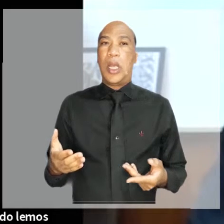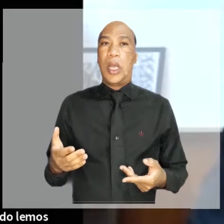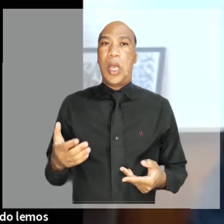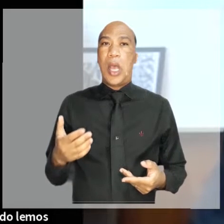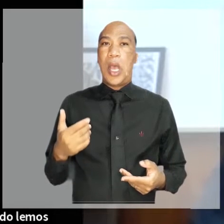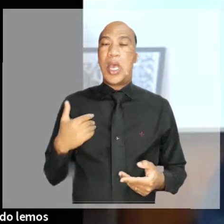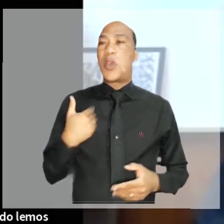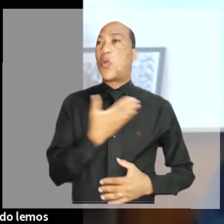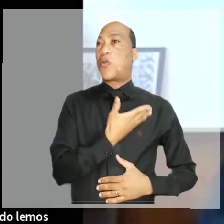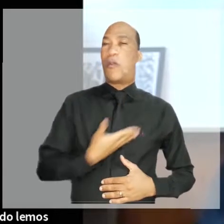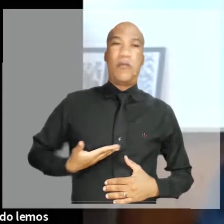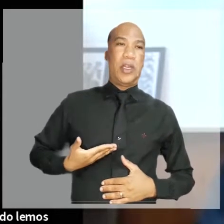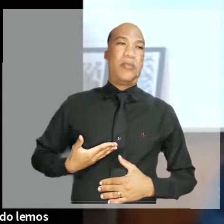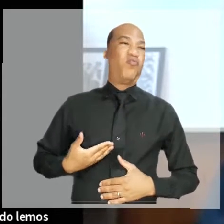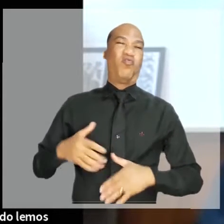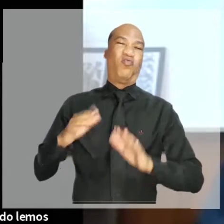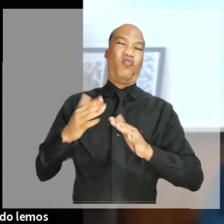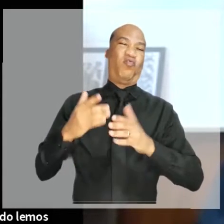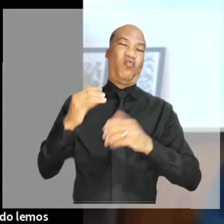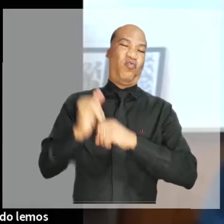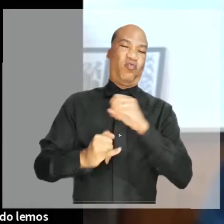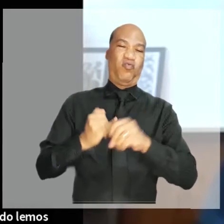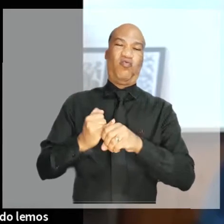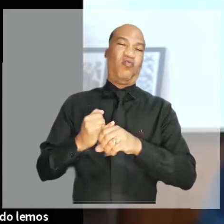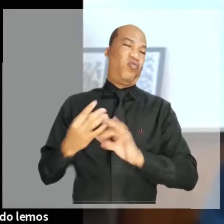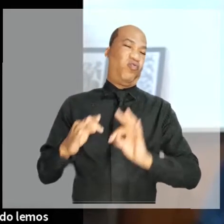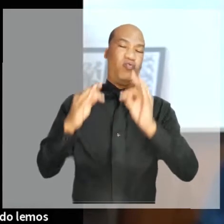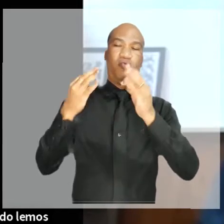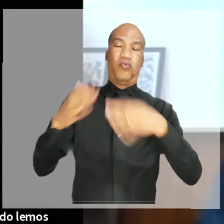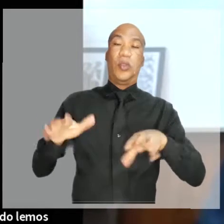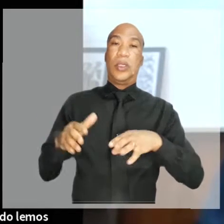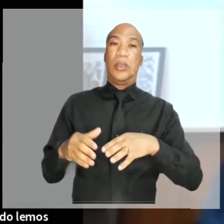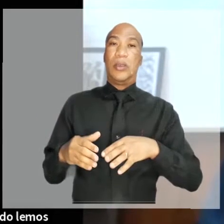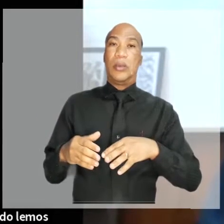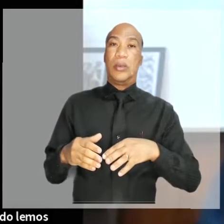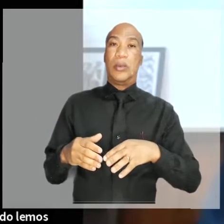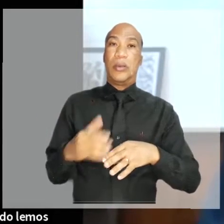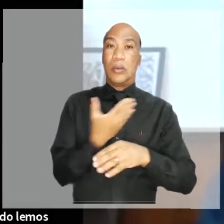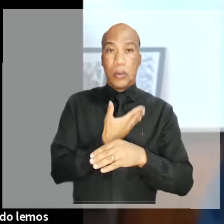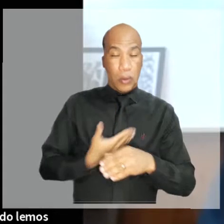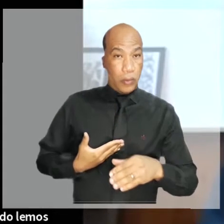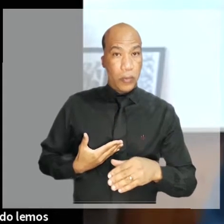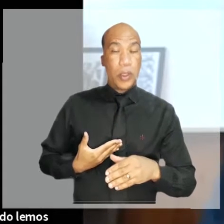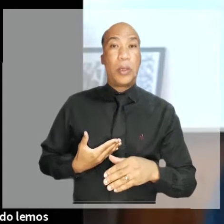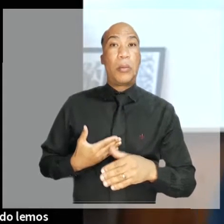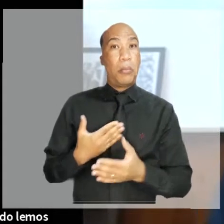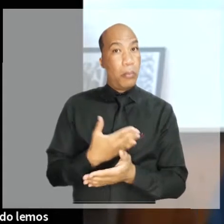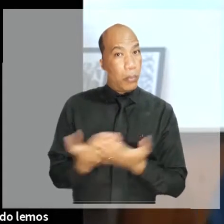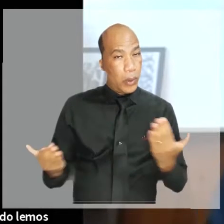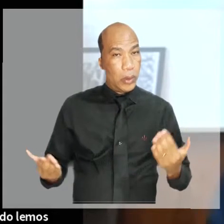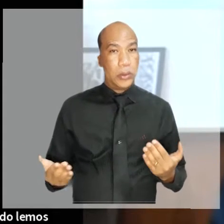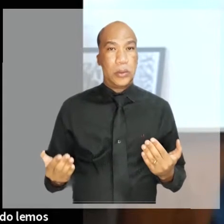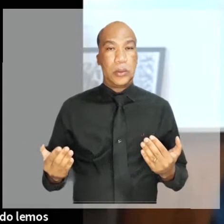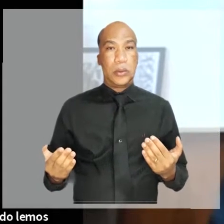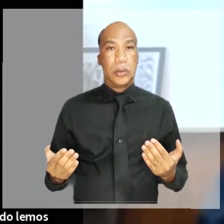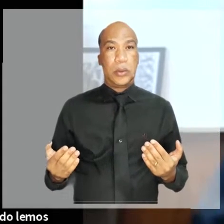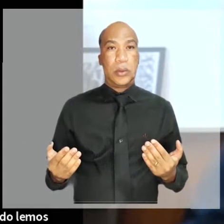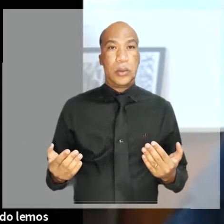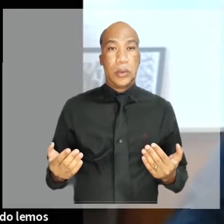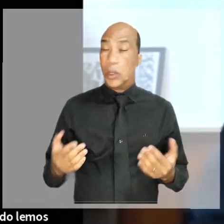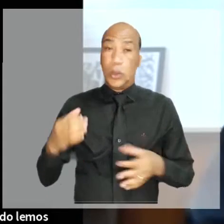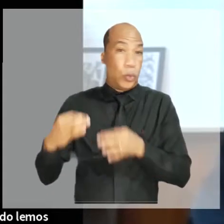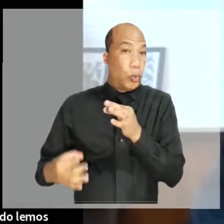de ser governo. Então, essa mudança vale também para o judiciário, né? Num mundo que se